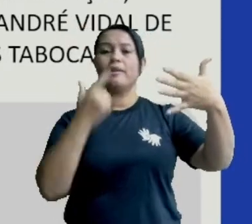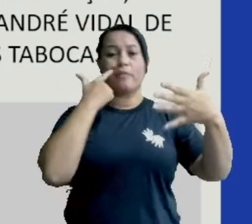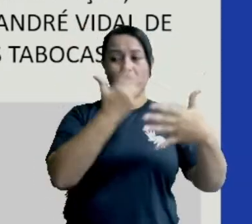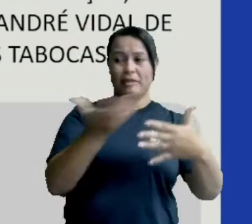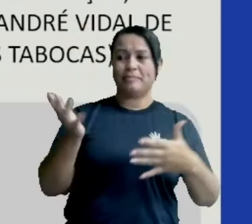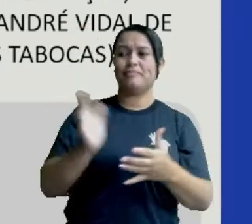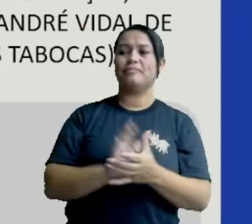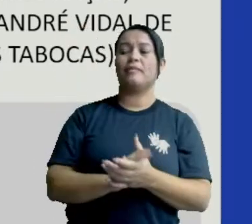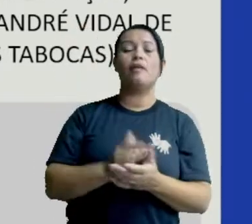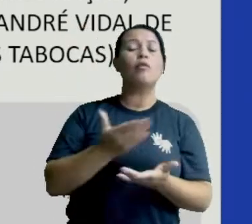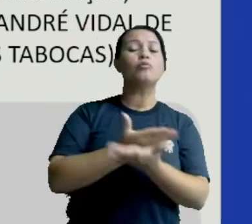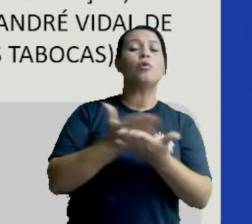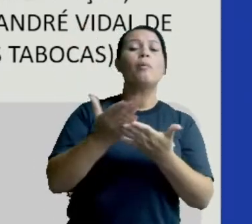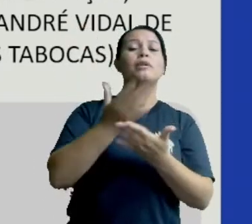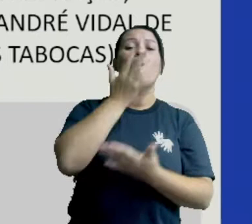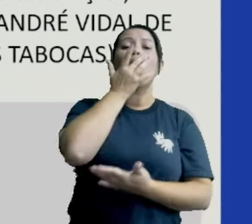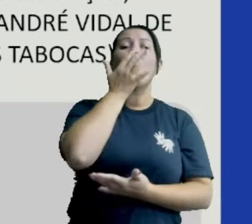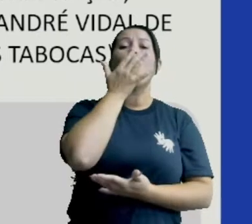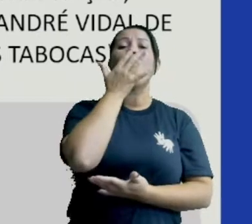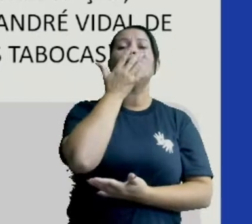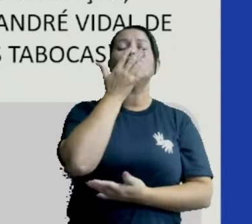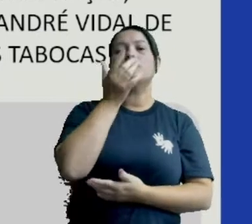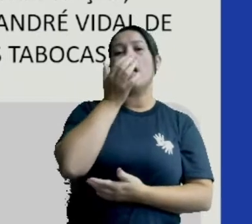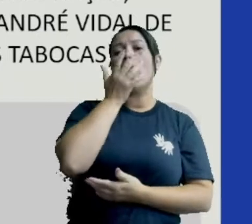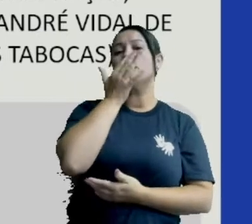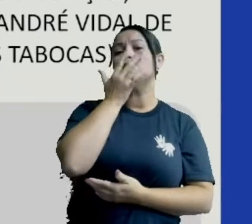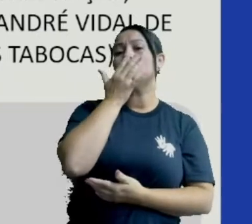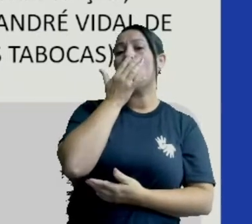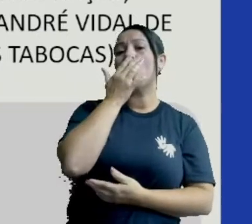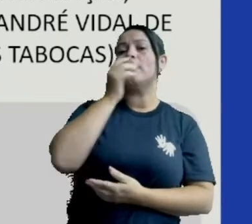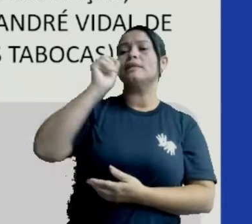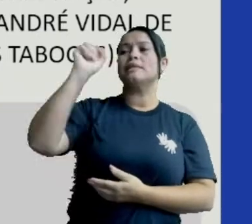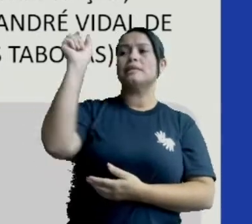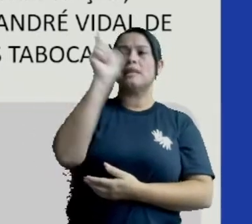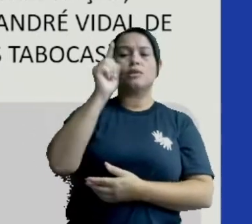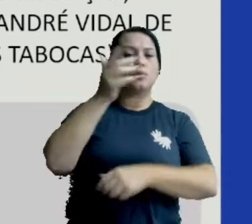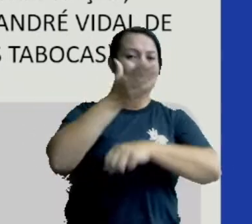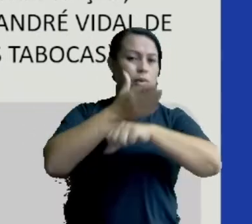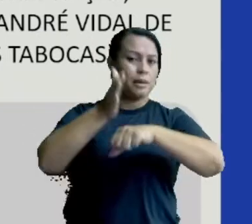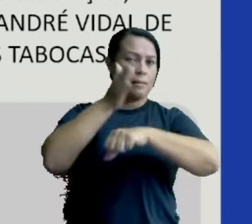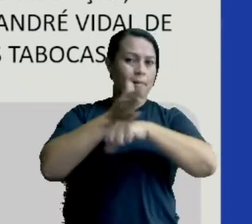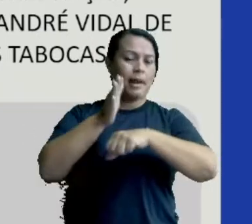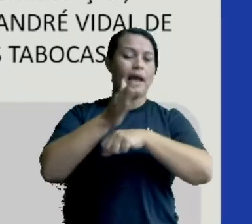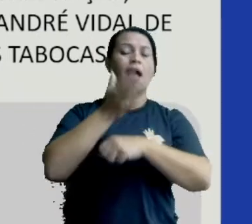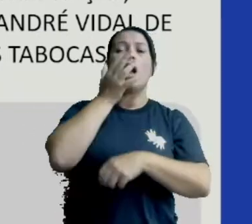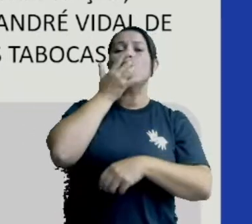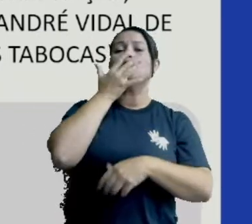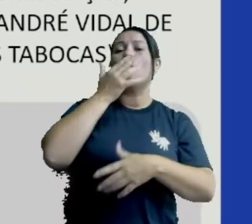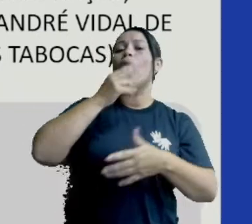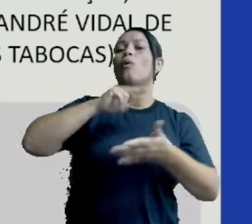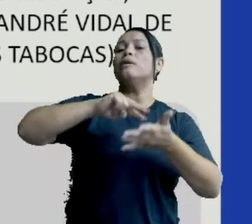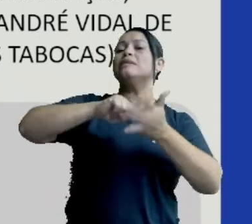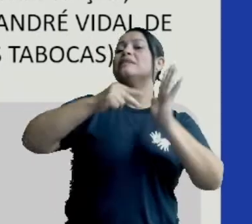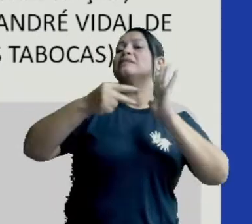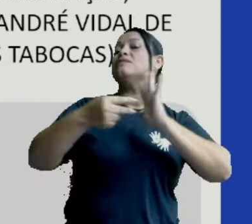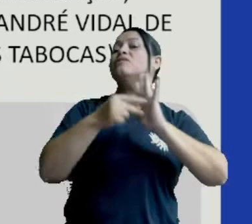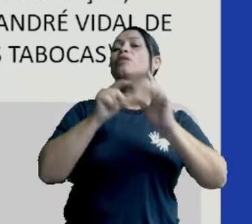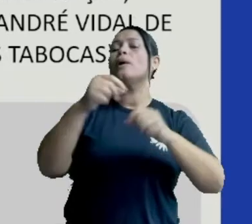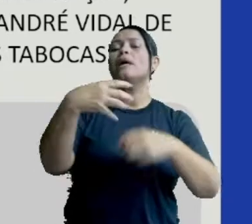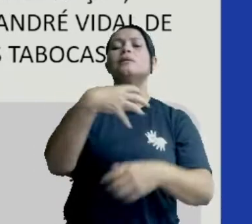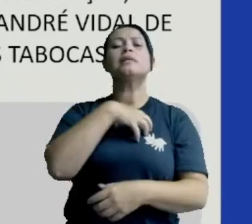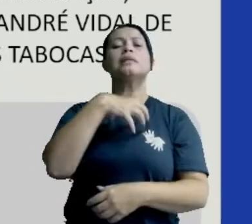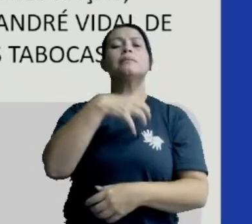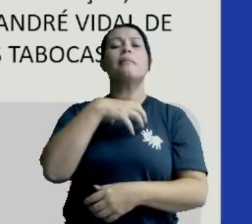bandeira. Vamos começar com as cores. As cores são azul e brancas. Estas cores simbolizam o